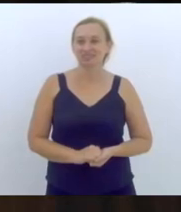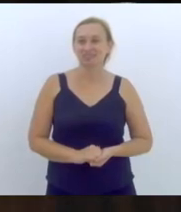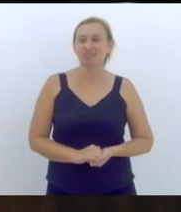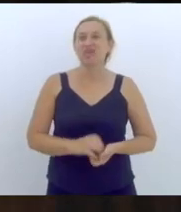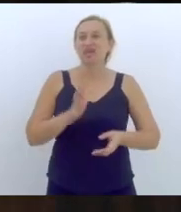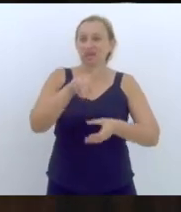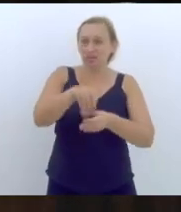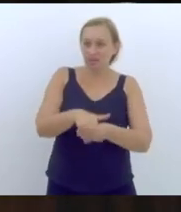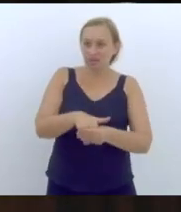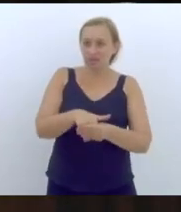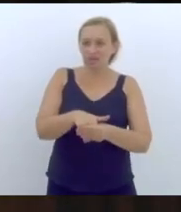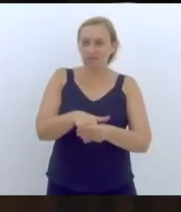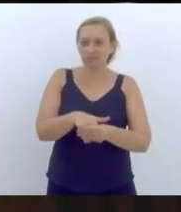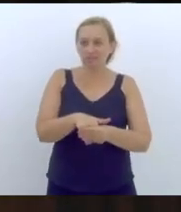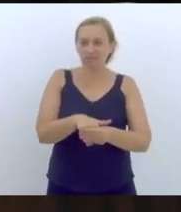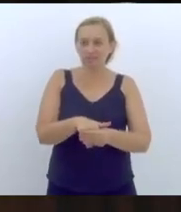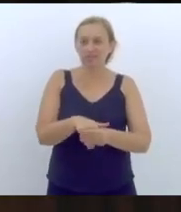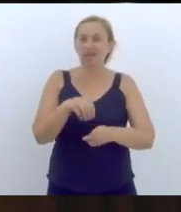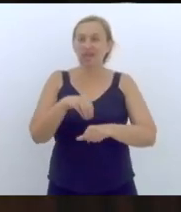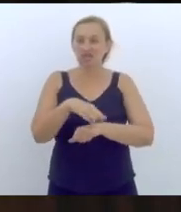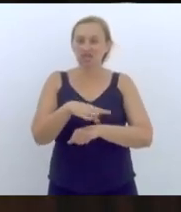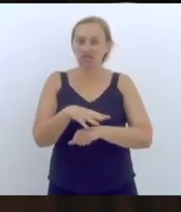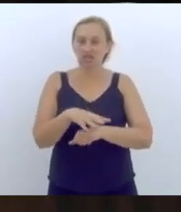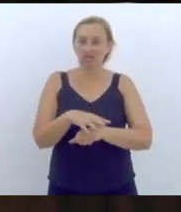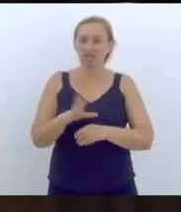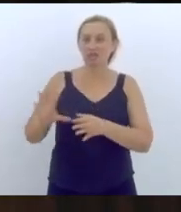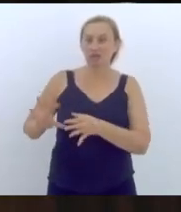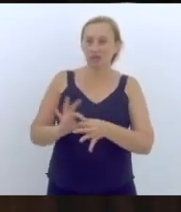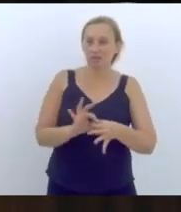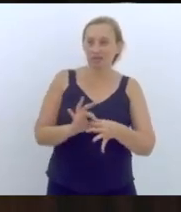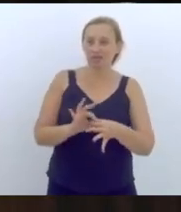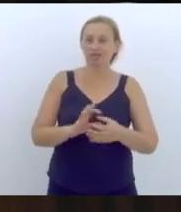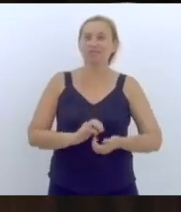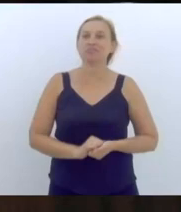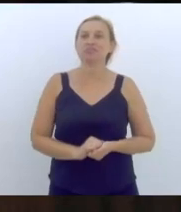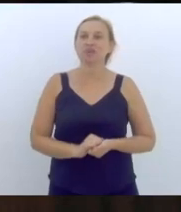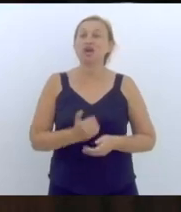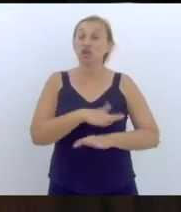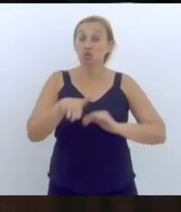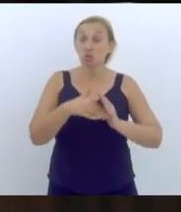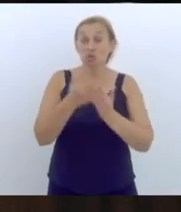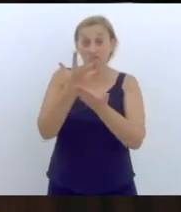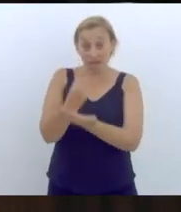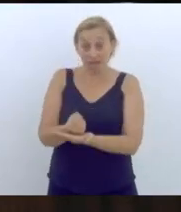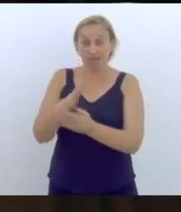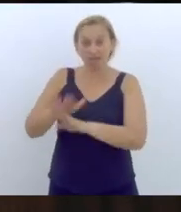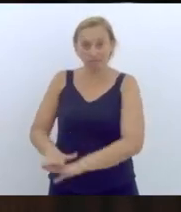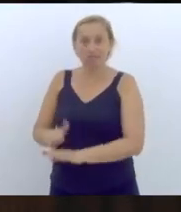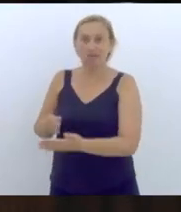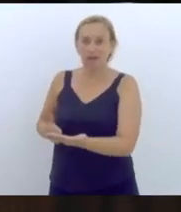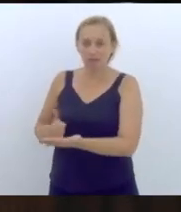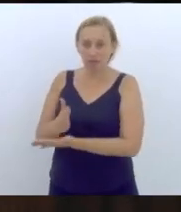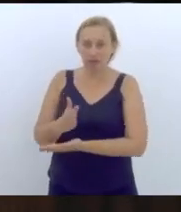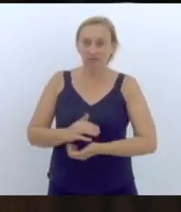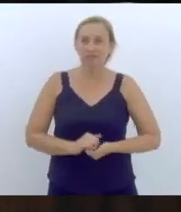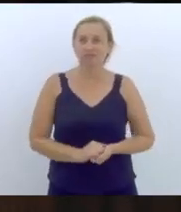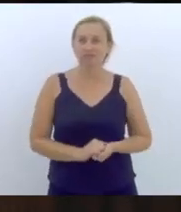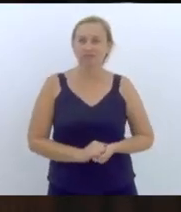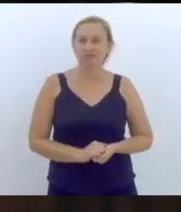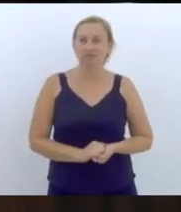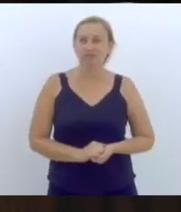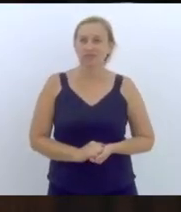Em votação, a indicação assim emendada. Os senhores que aprovam, permaneçam como estão.